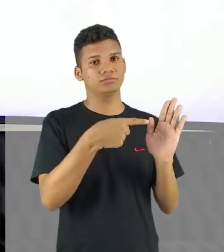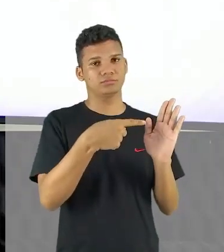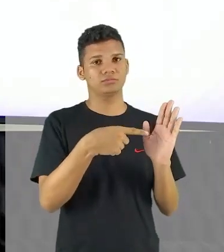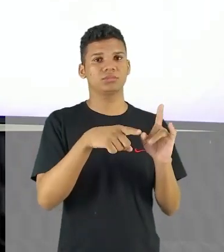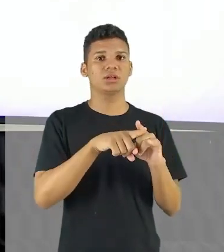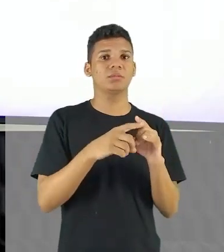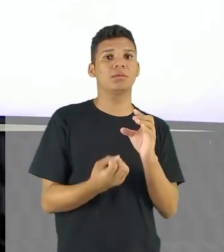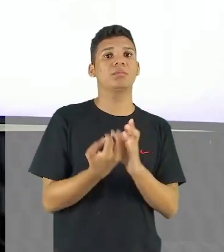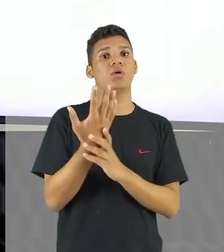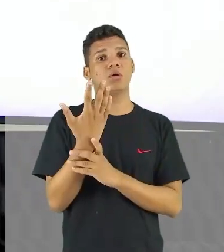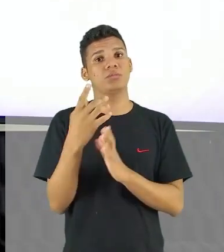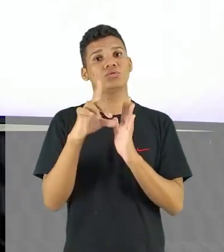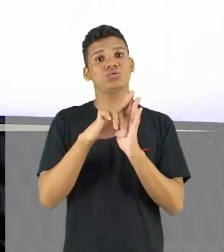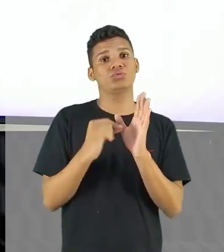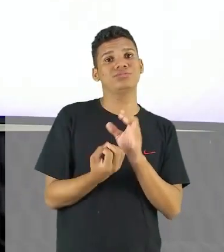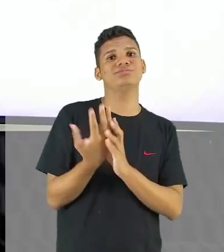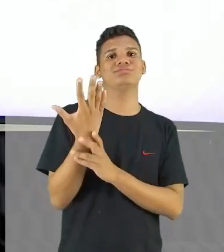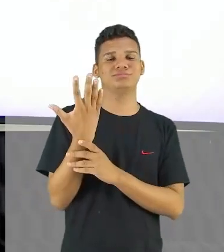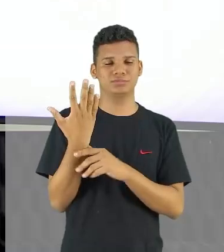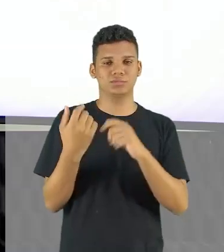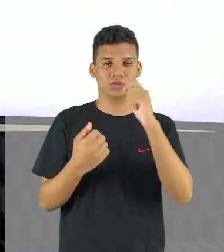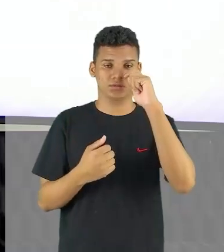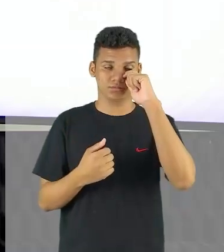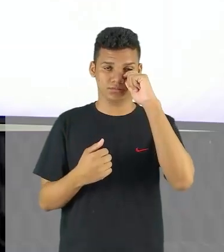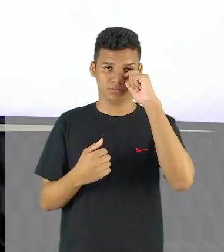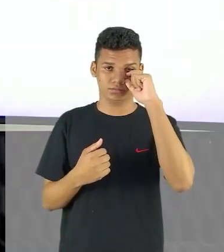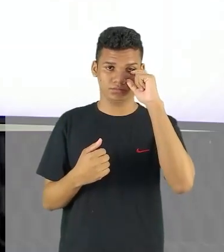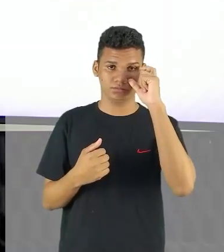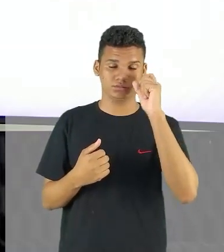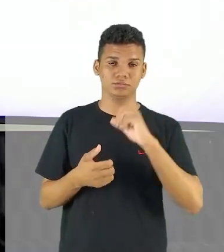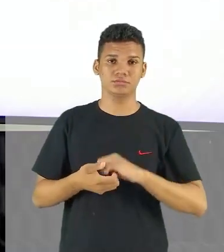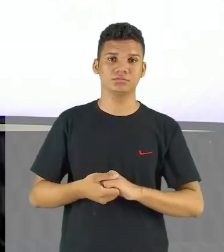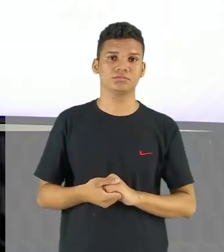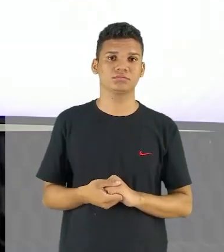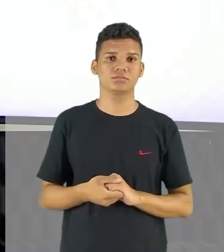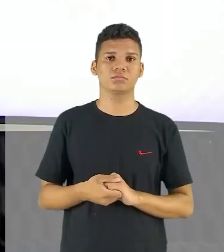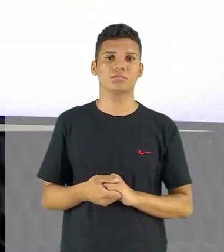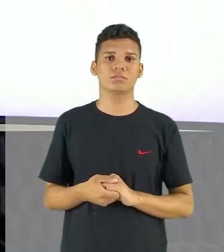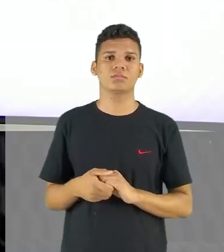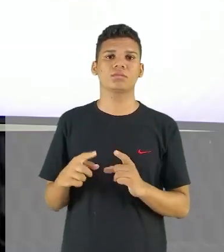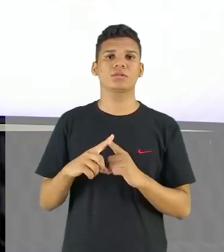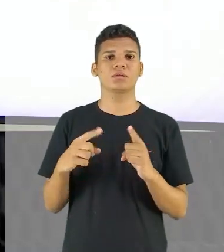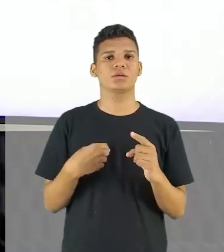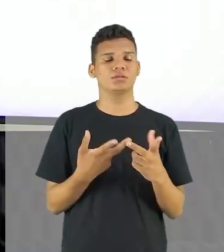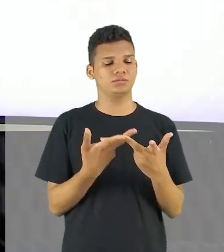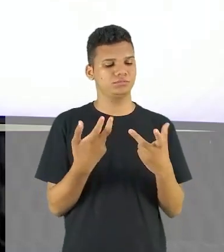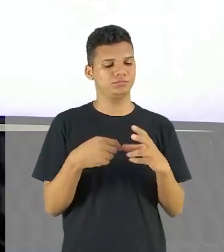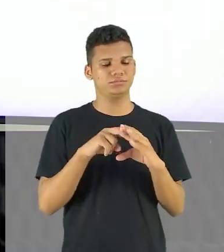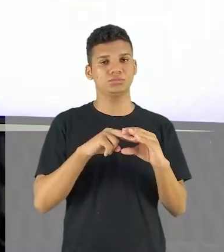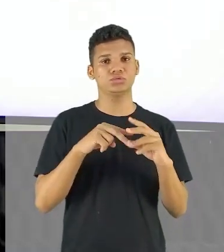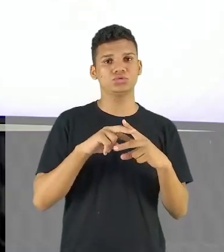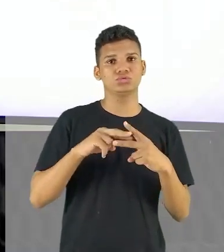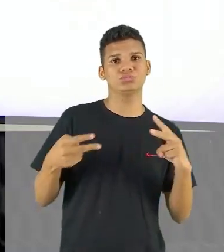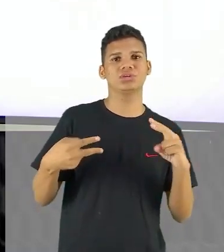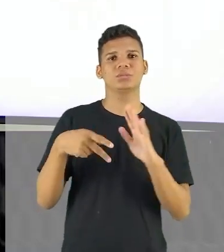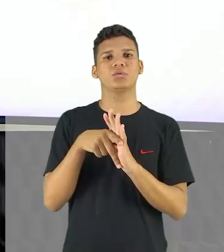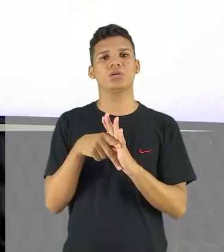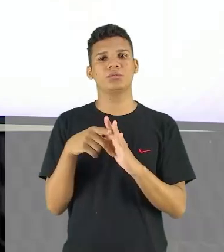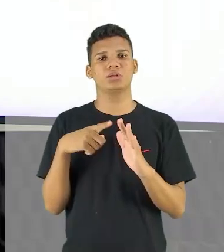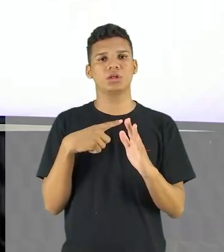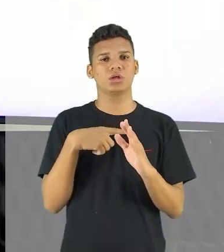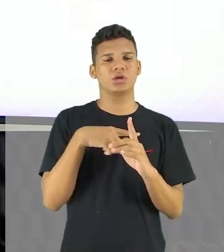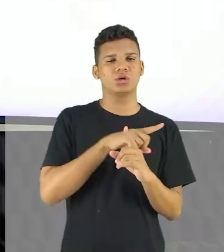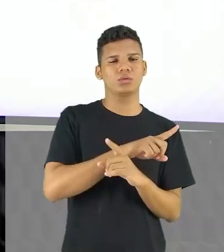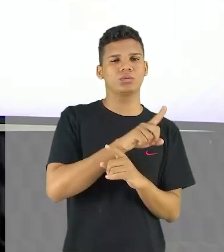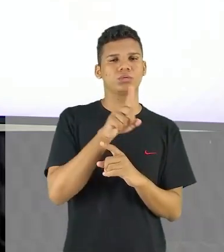dos autores, fazer esse link com o período literário,